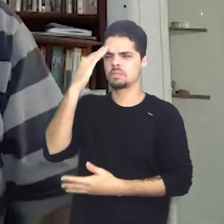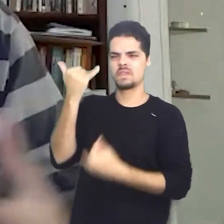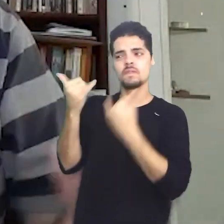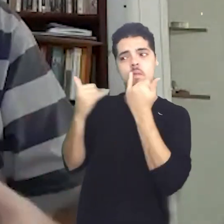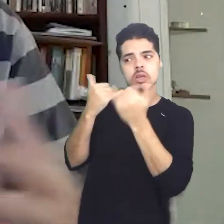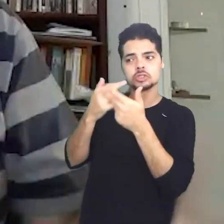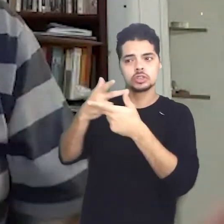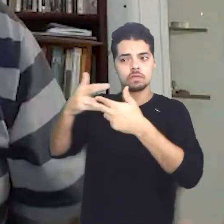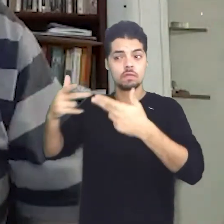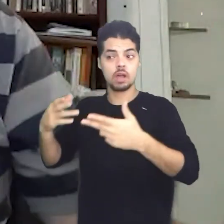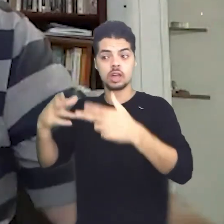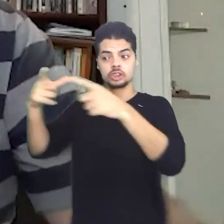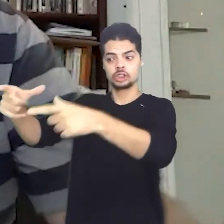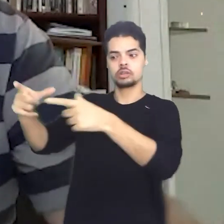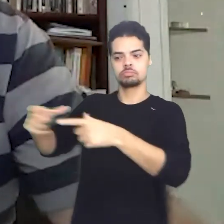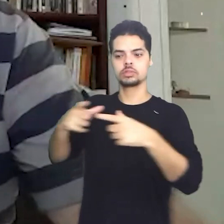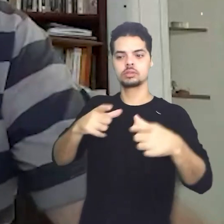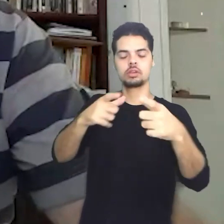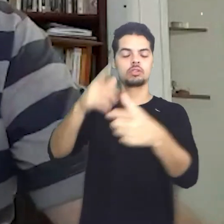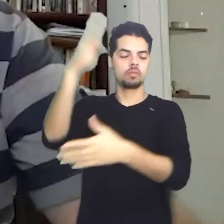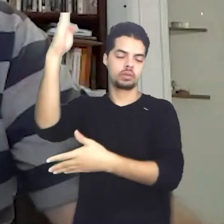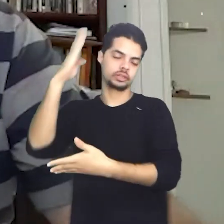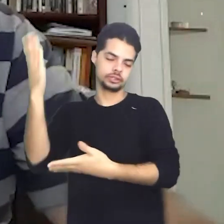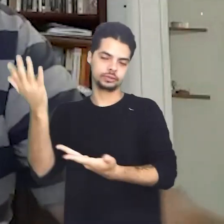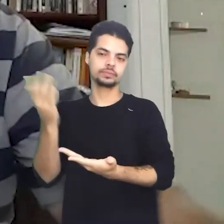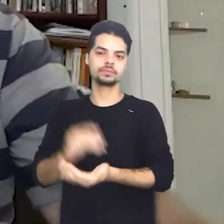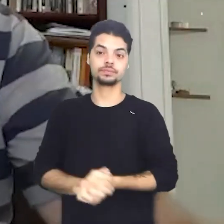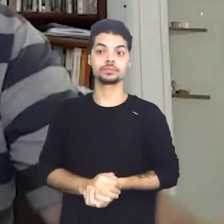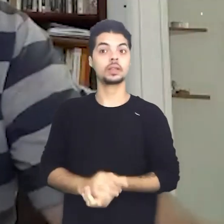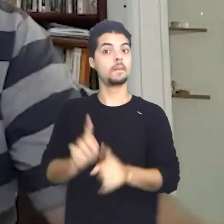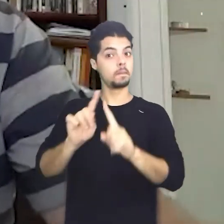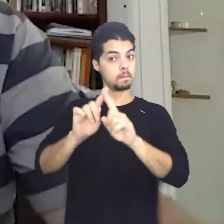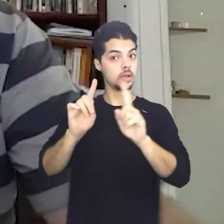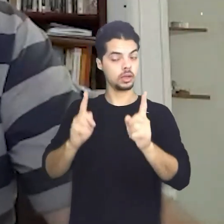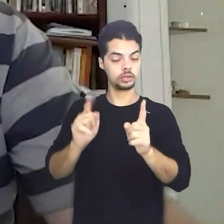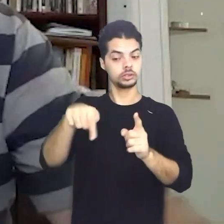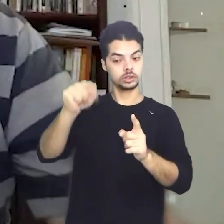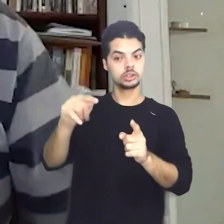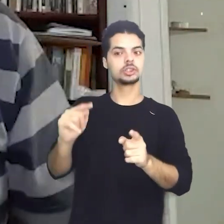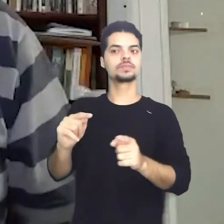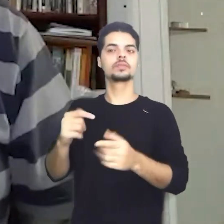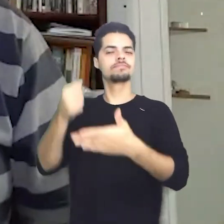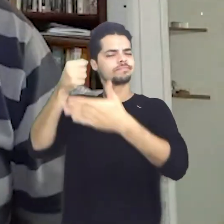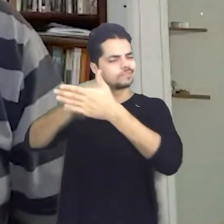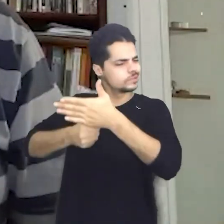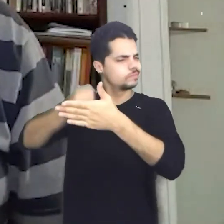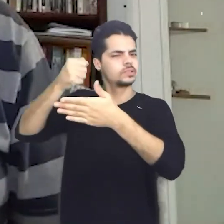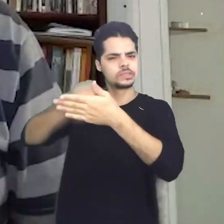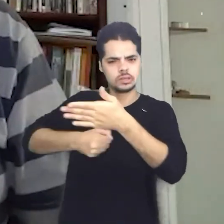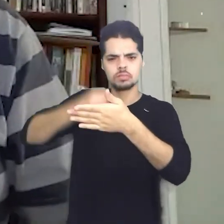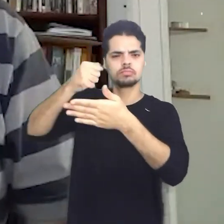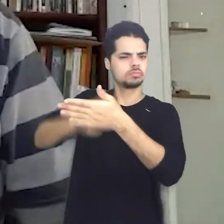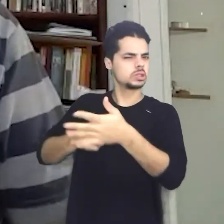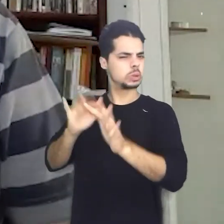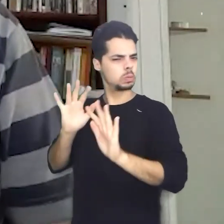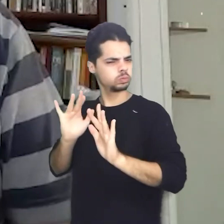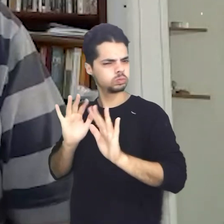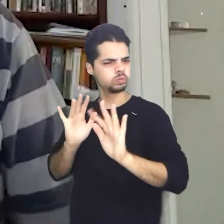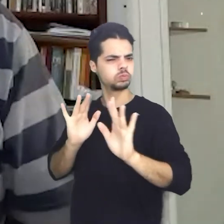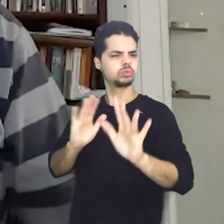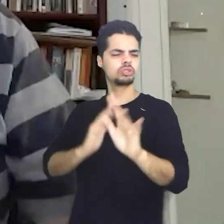e as notícias demoravam para chegar a cada canto do território que hoje fala ao Brasil mesmo assim